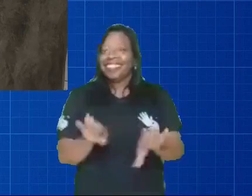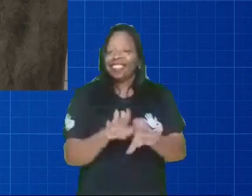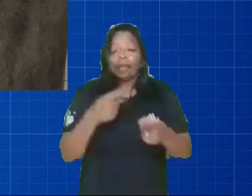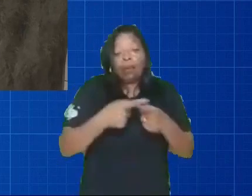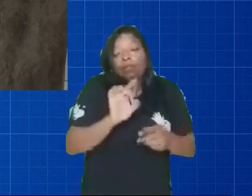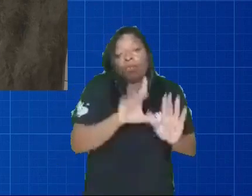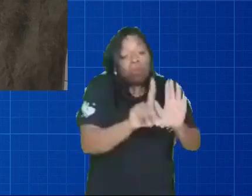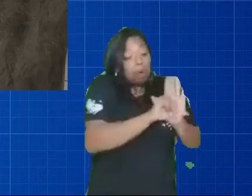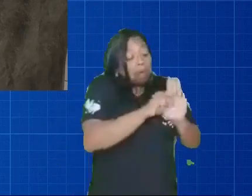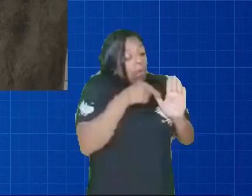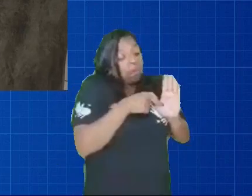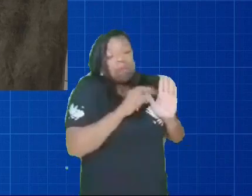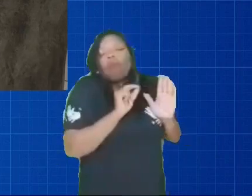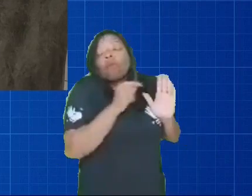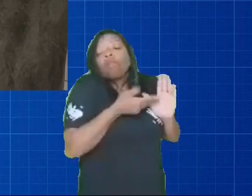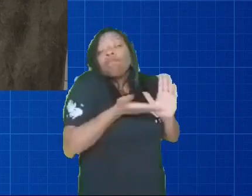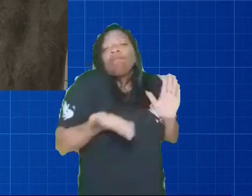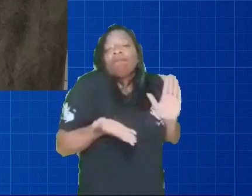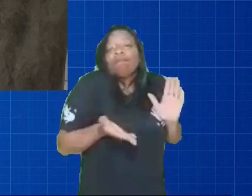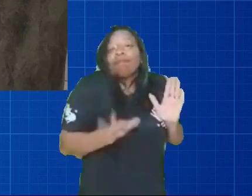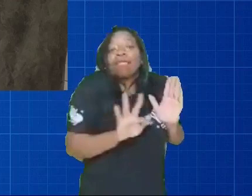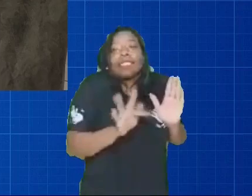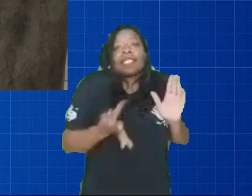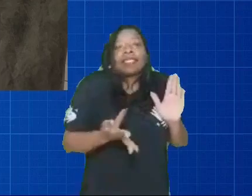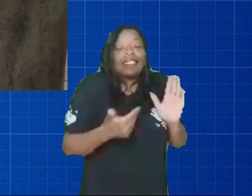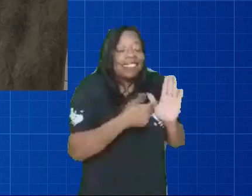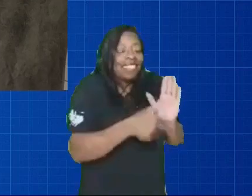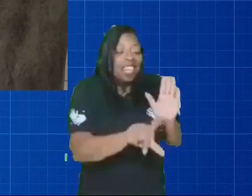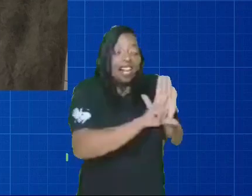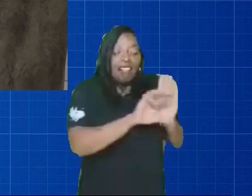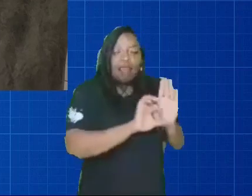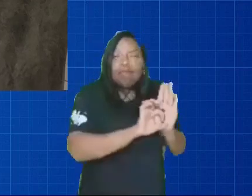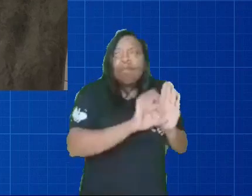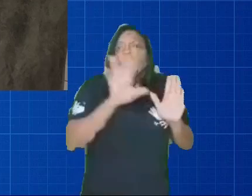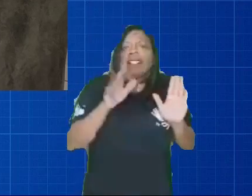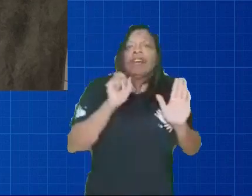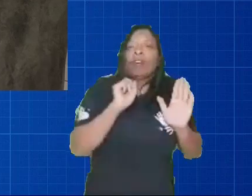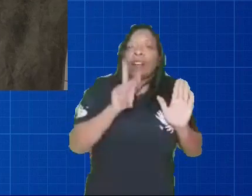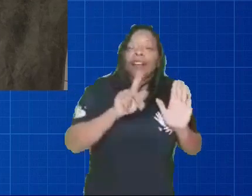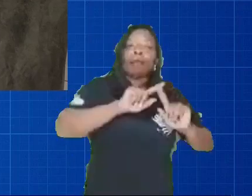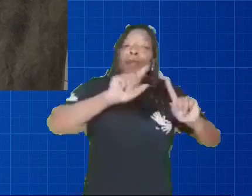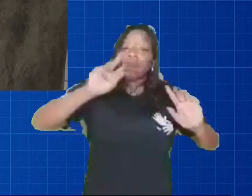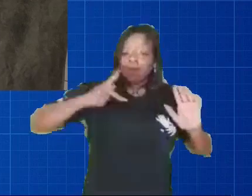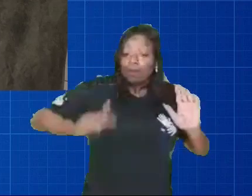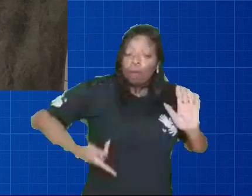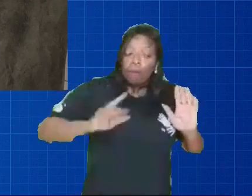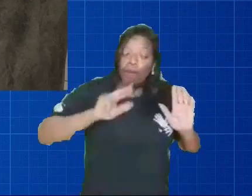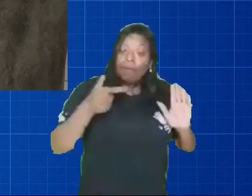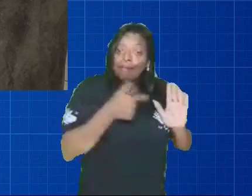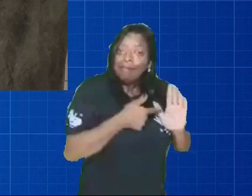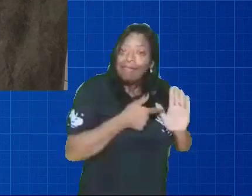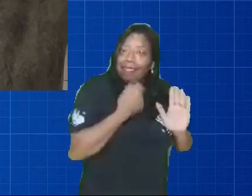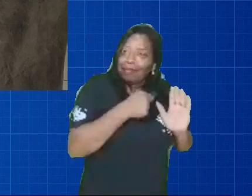ela não atende, digamos, a todas as demandas quando a gente fala do que é o ser humano.